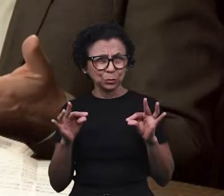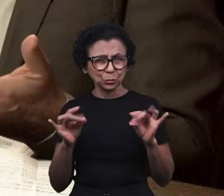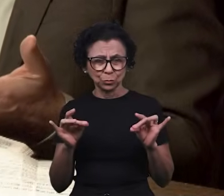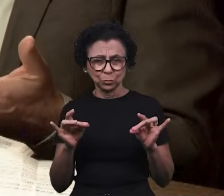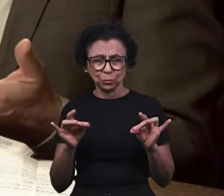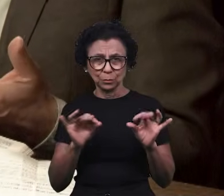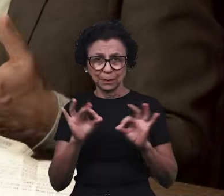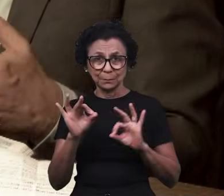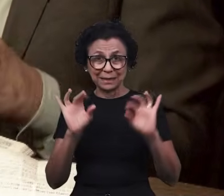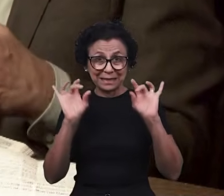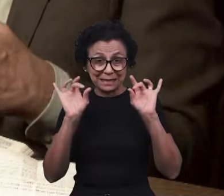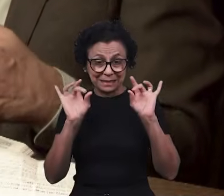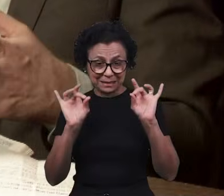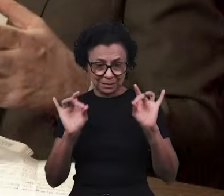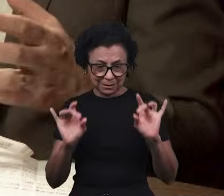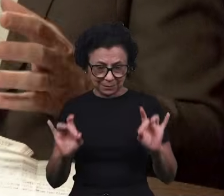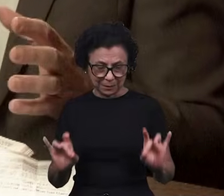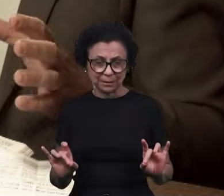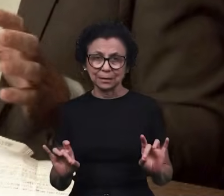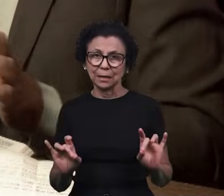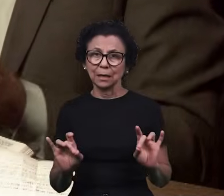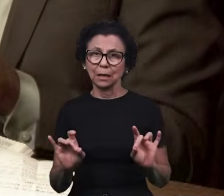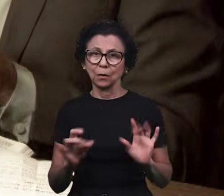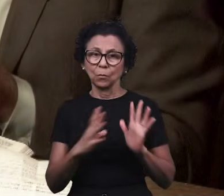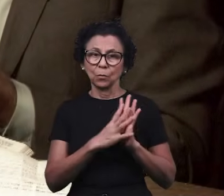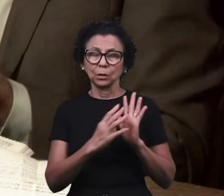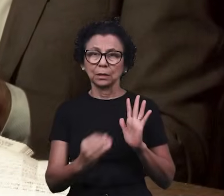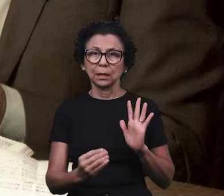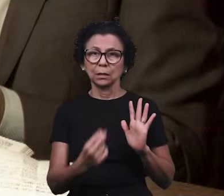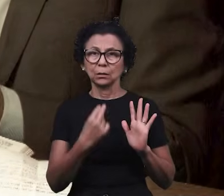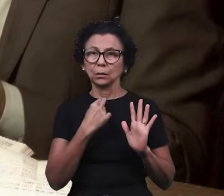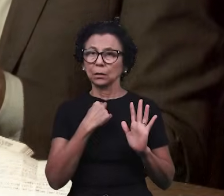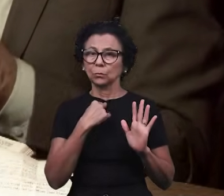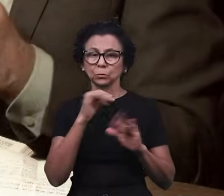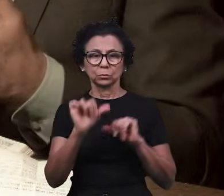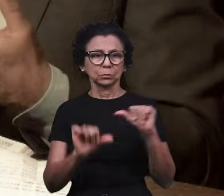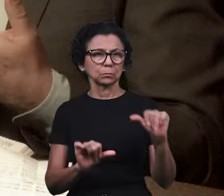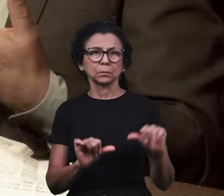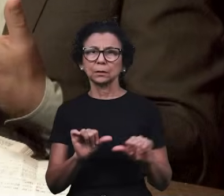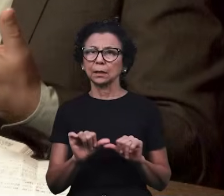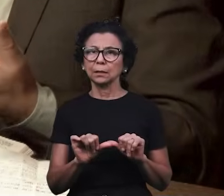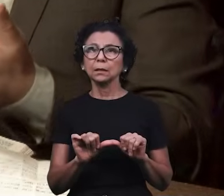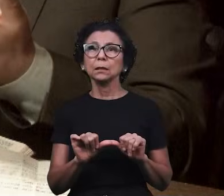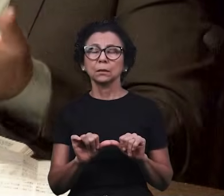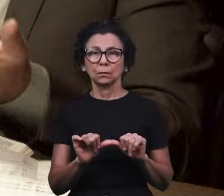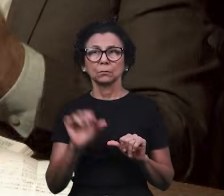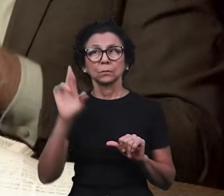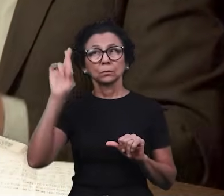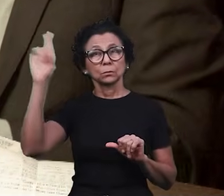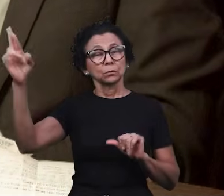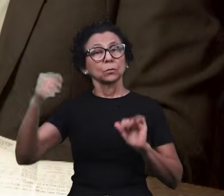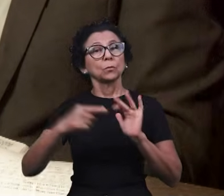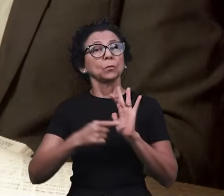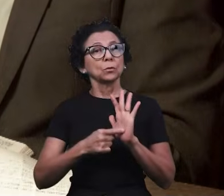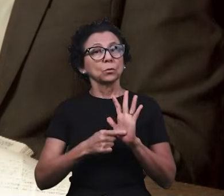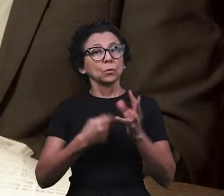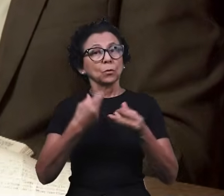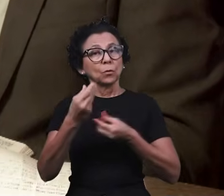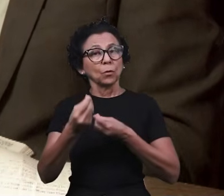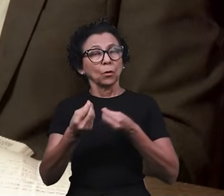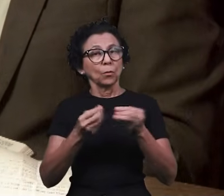forma. Não podia ser diferente daquilo que o Senhor tinha